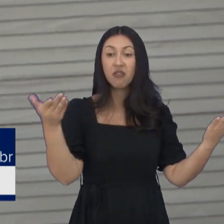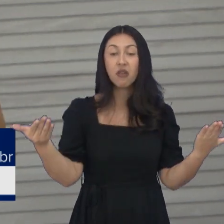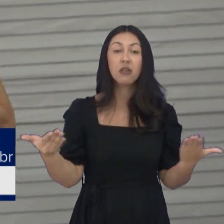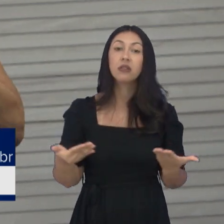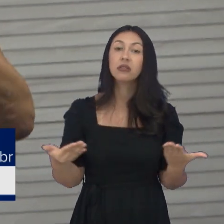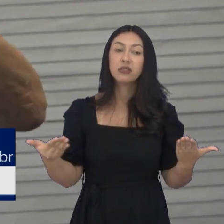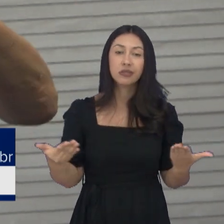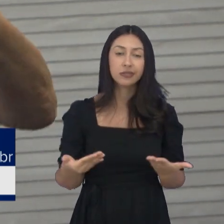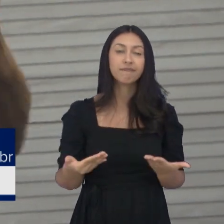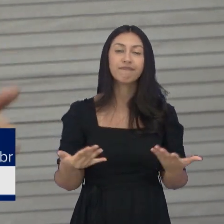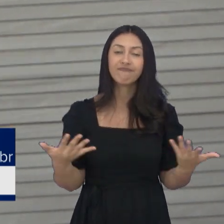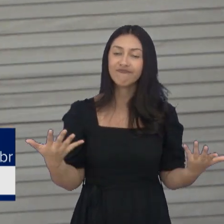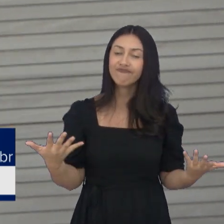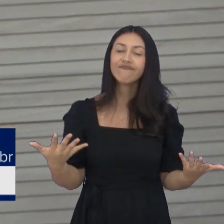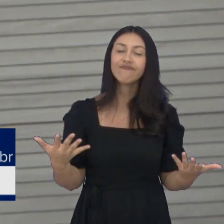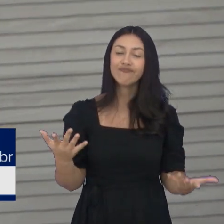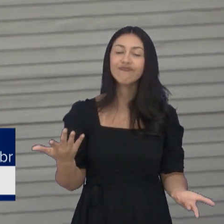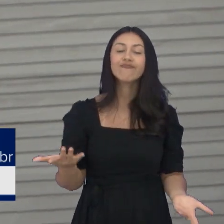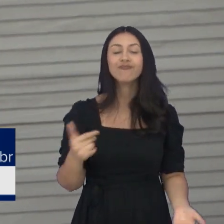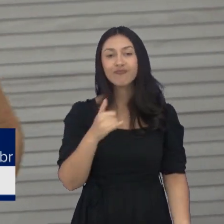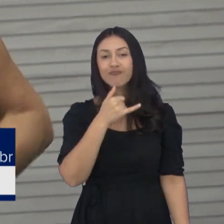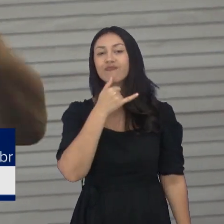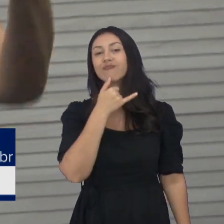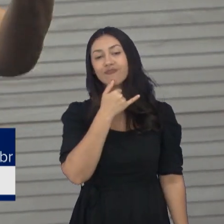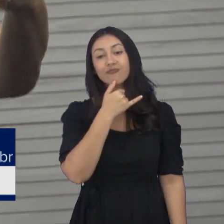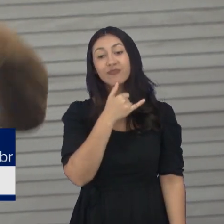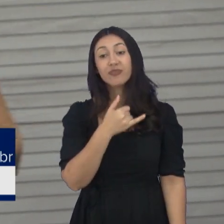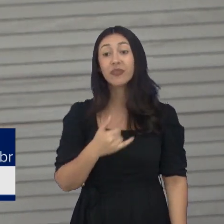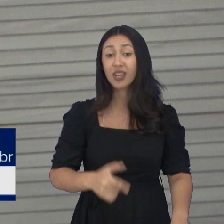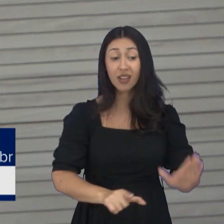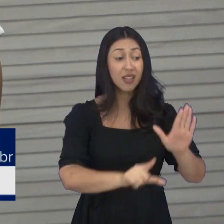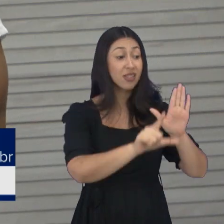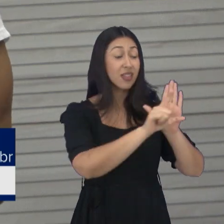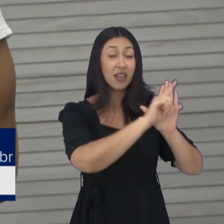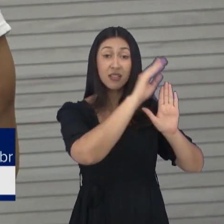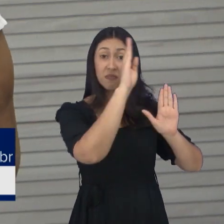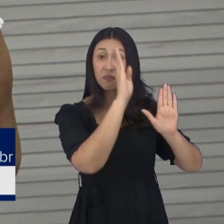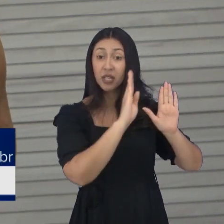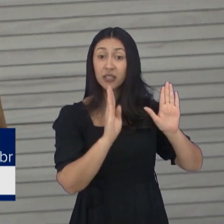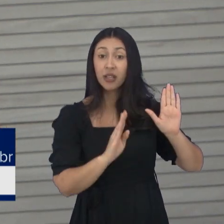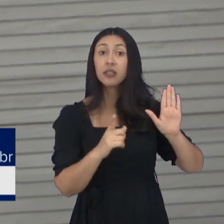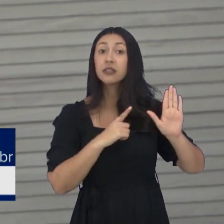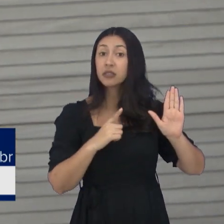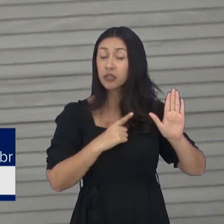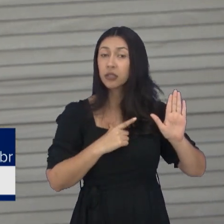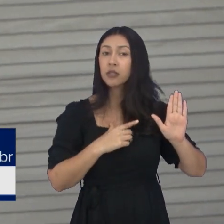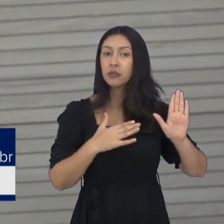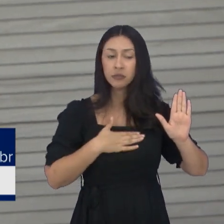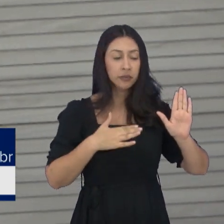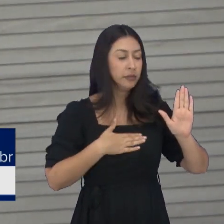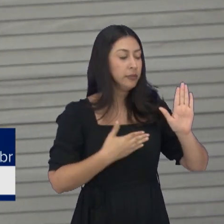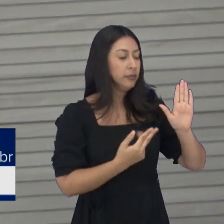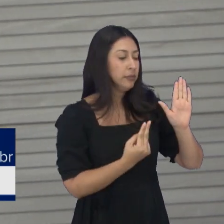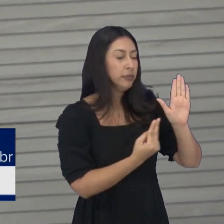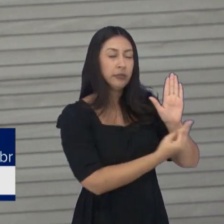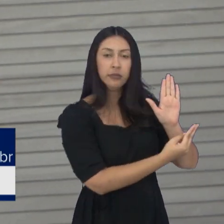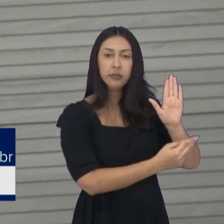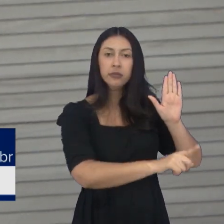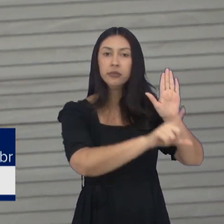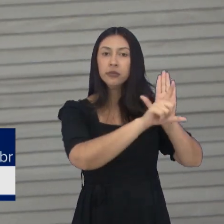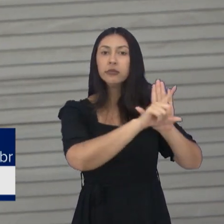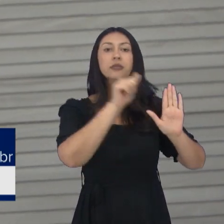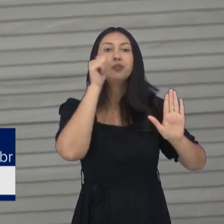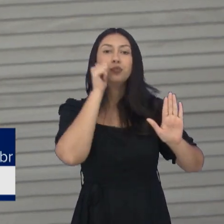situação, acompanhada por todo mundo, leis brasileiras, tem uma lei minha aqui, né? As mulheres no